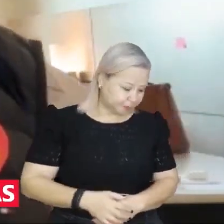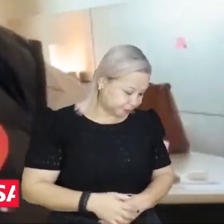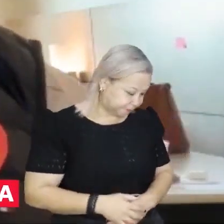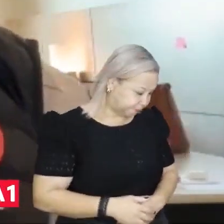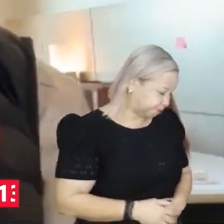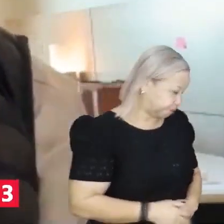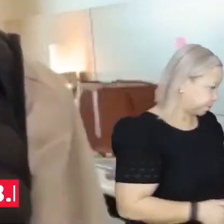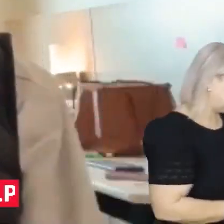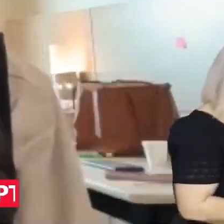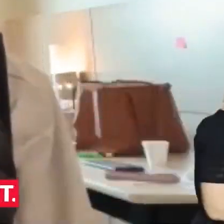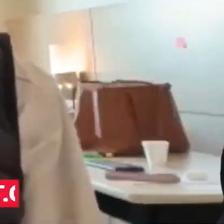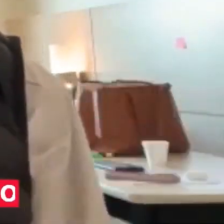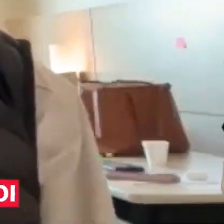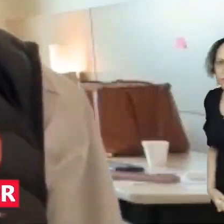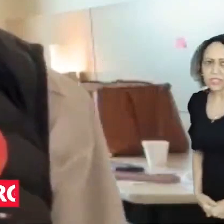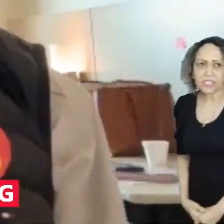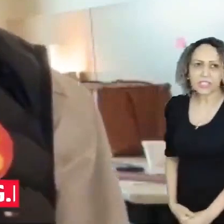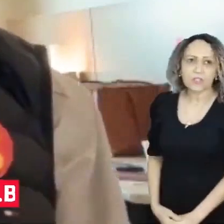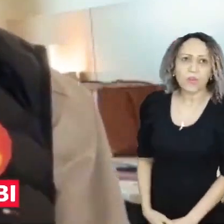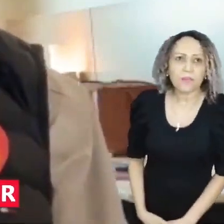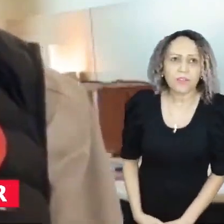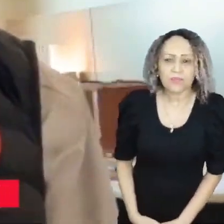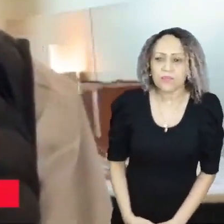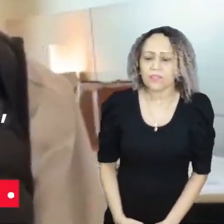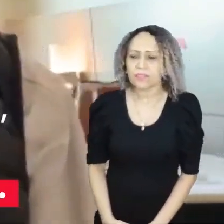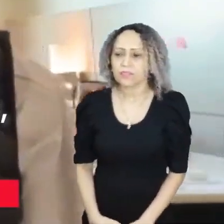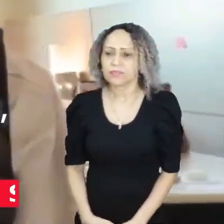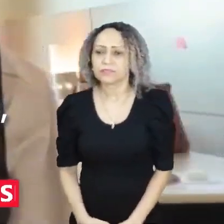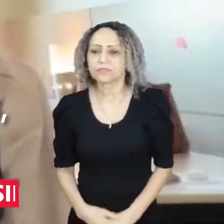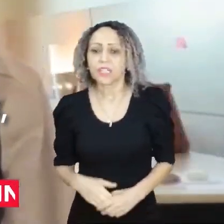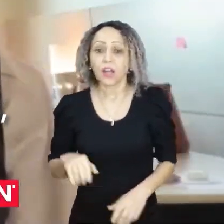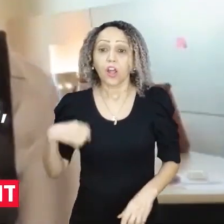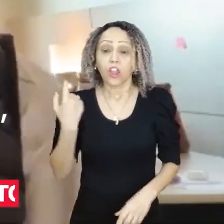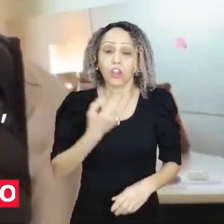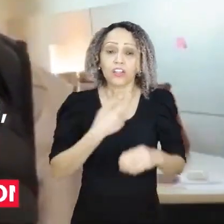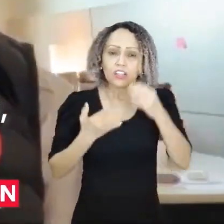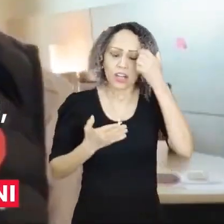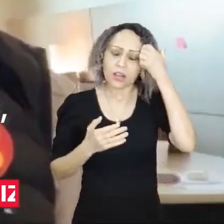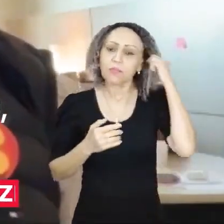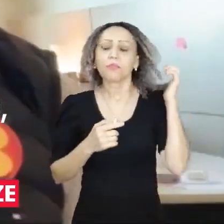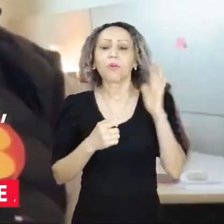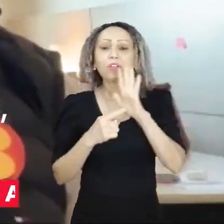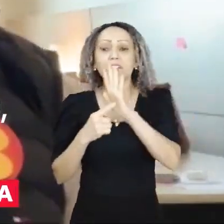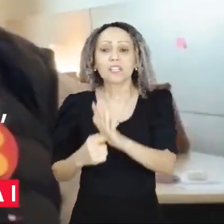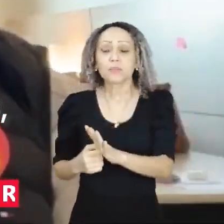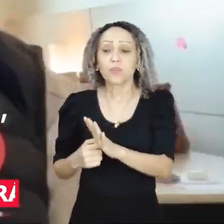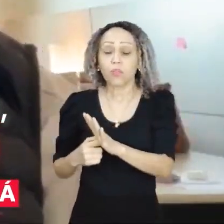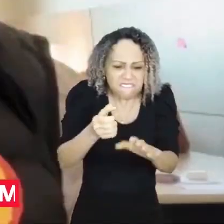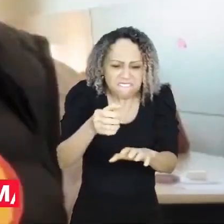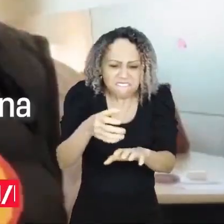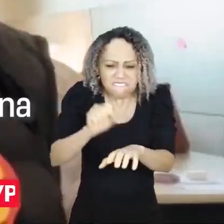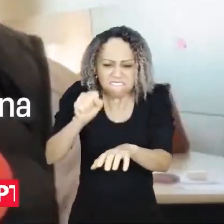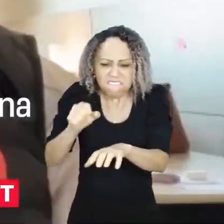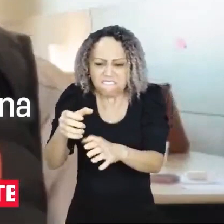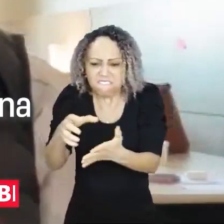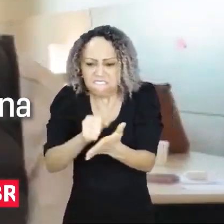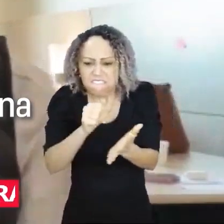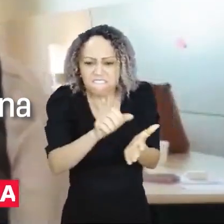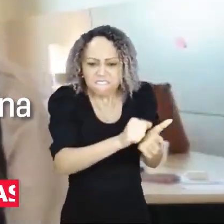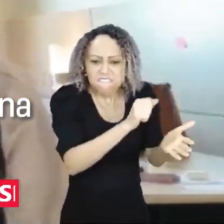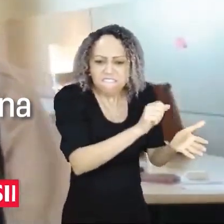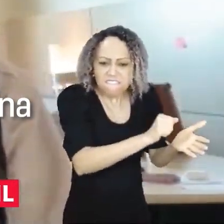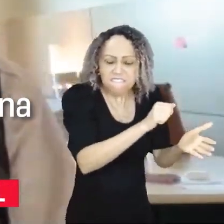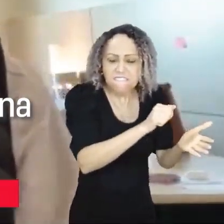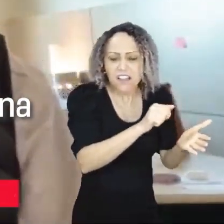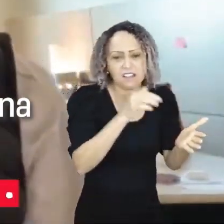na Praça Tiradentes, na capital dos catarinenses, em Florianópolis, a primavera